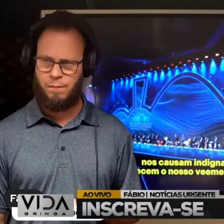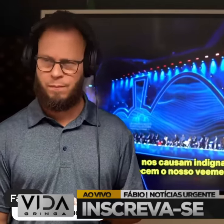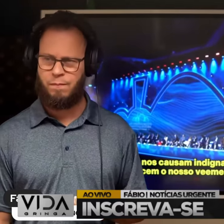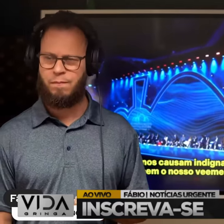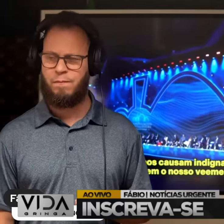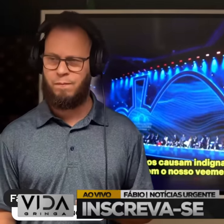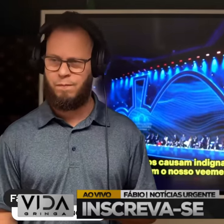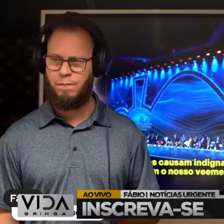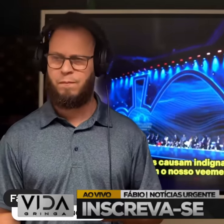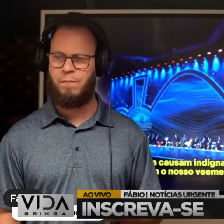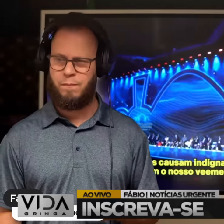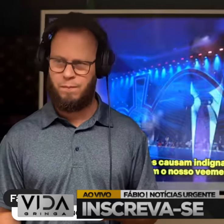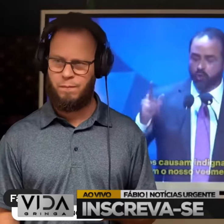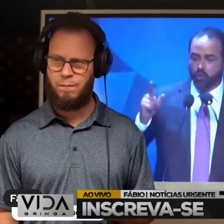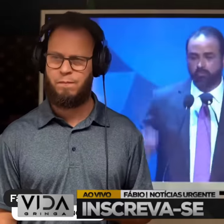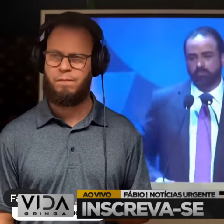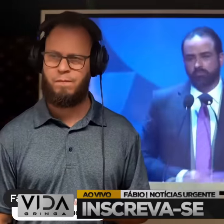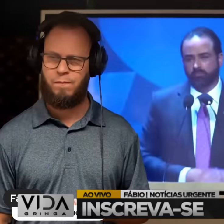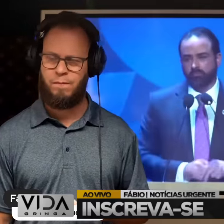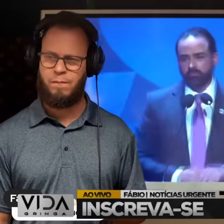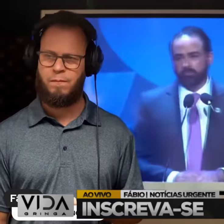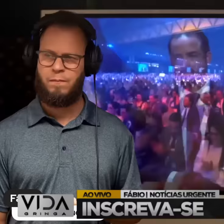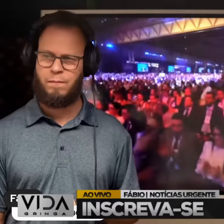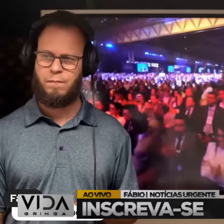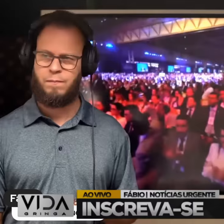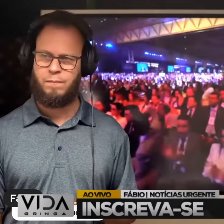nosso veemente repúdio.